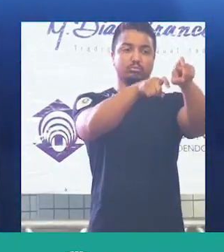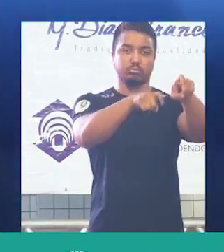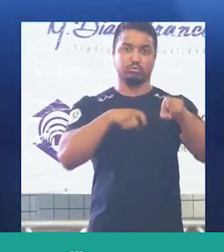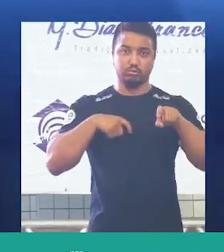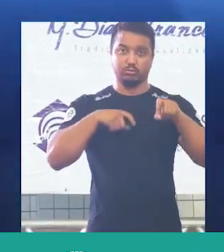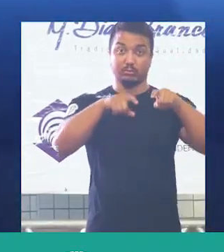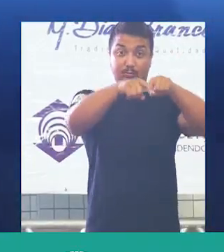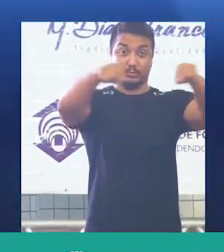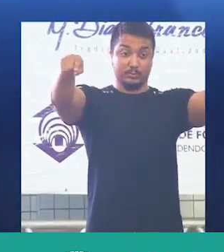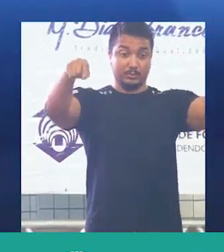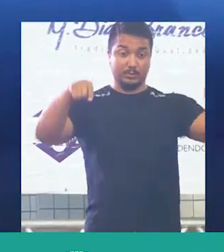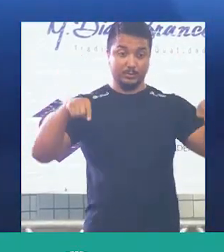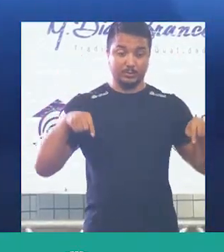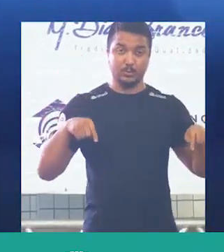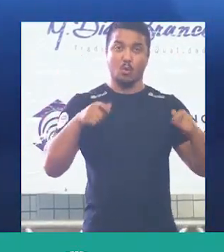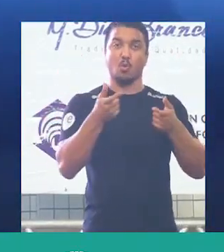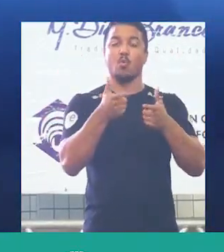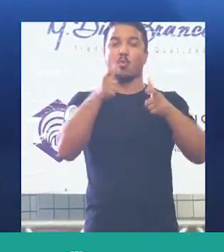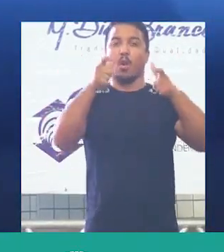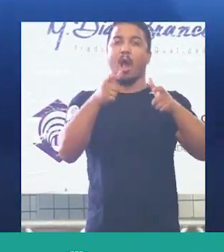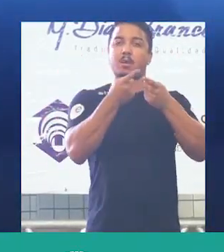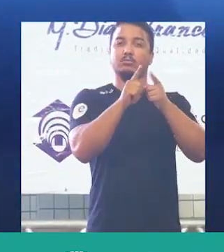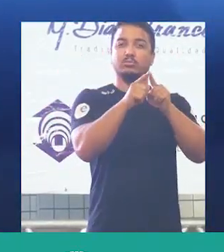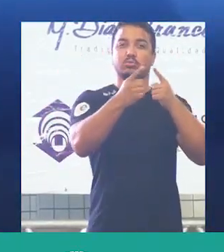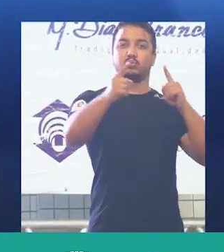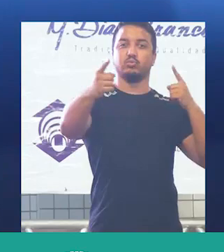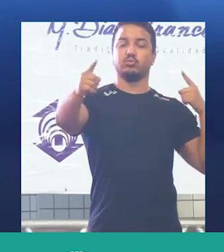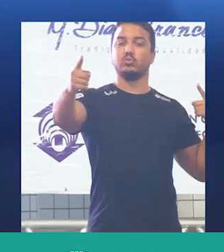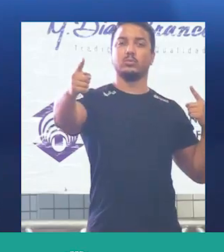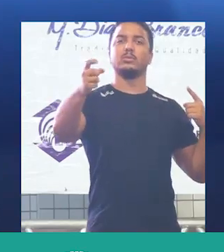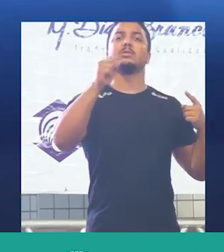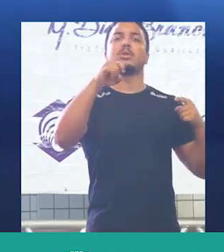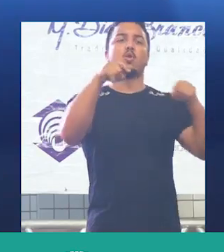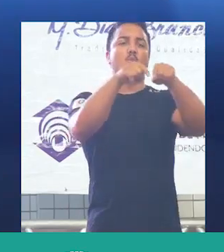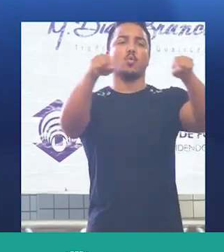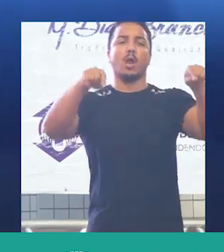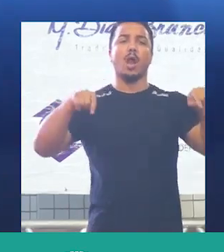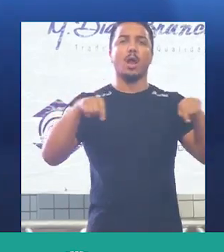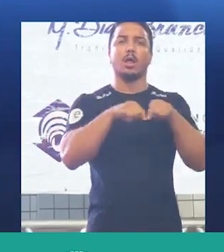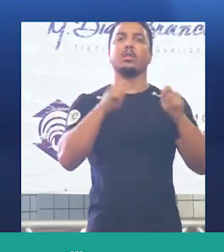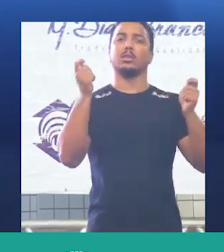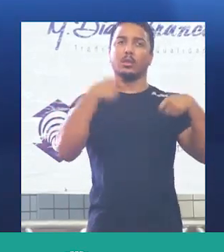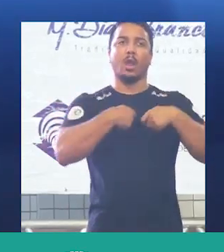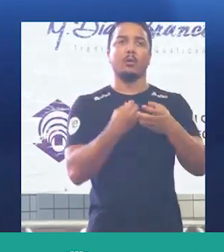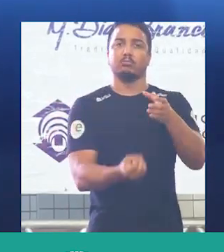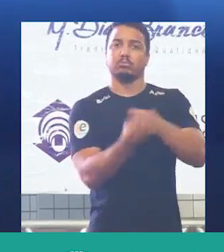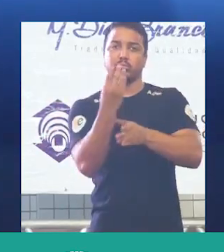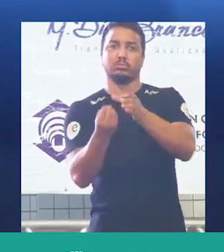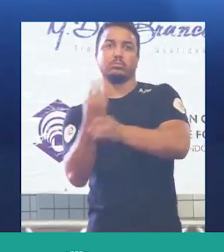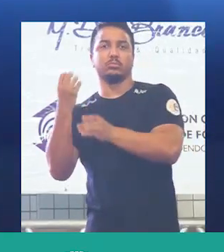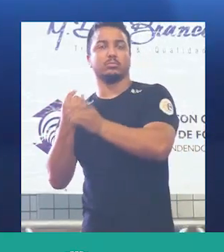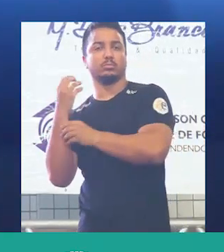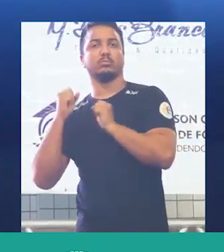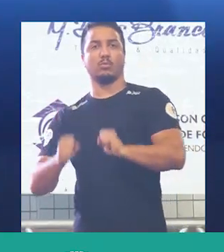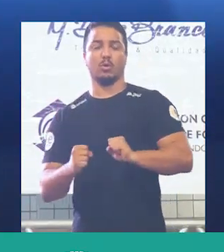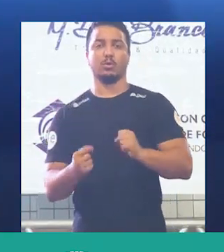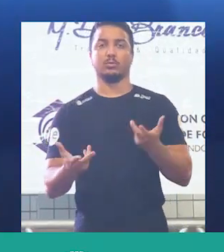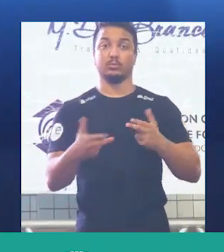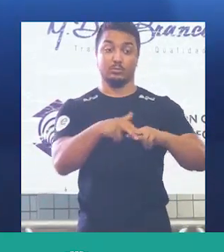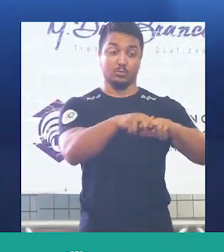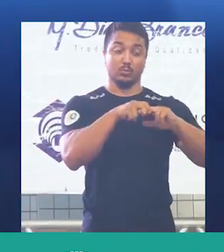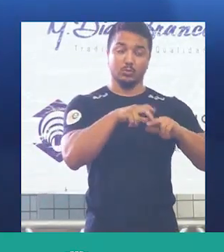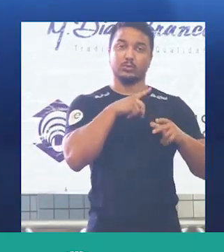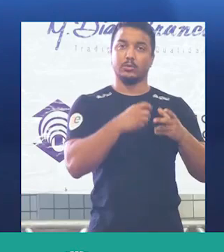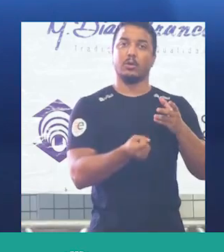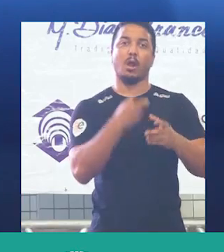grandes propriedades, porque quanto maior for a propriedade, maior a produtividade. E com